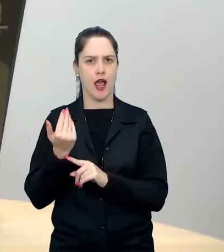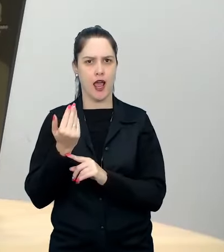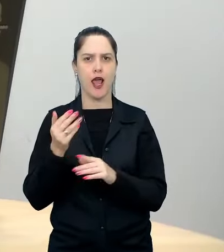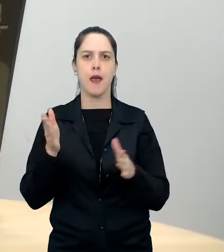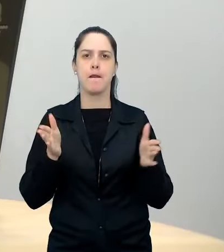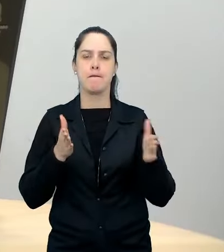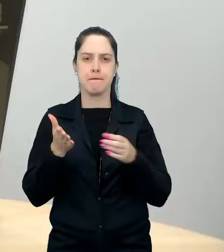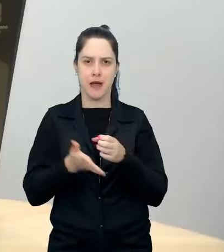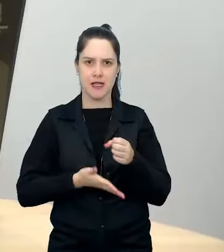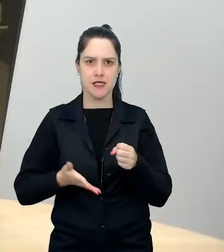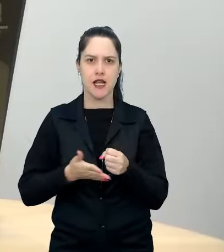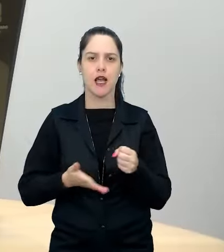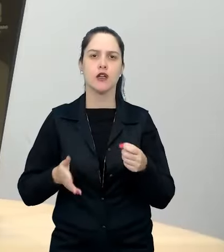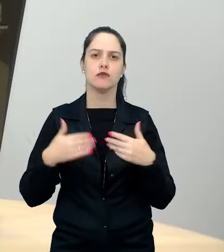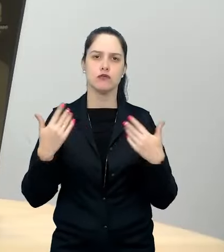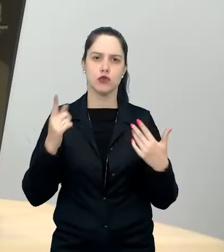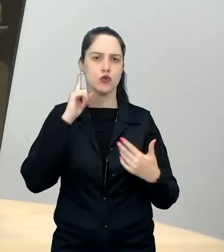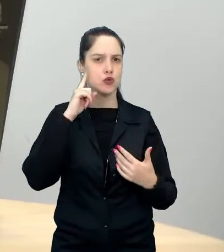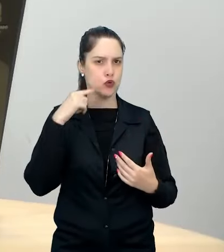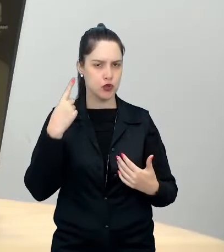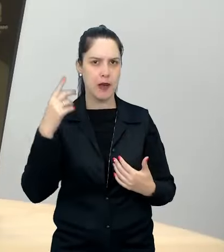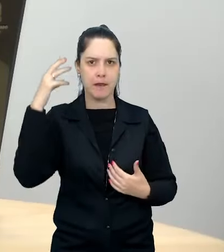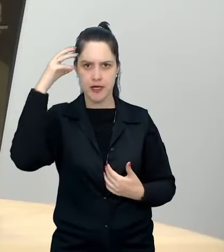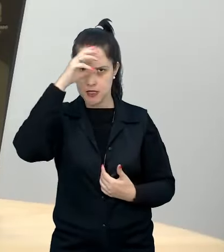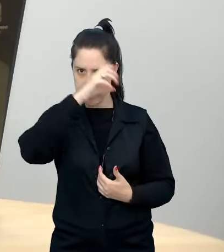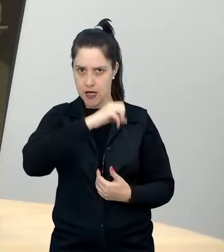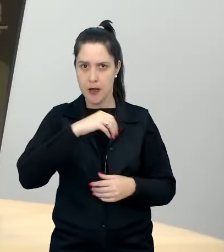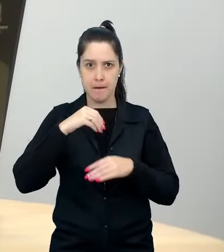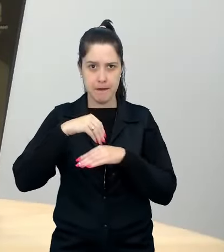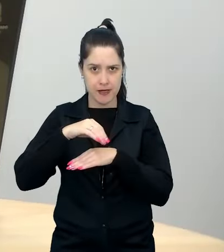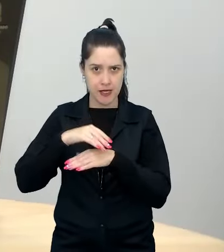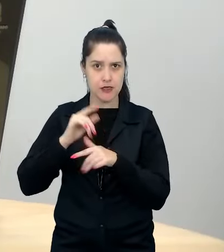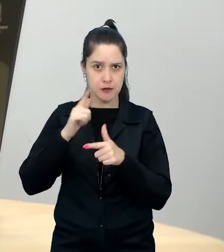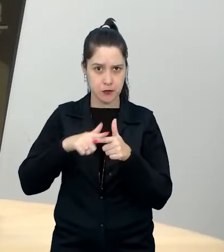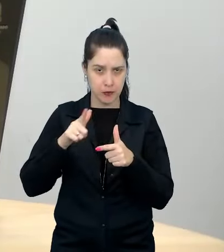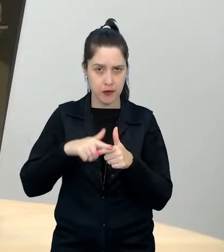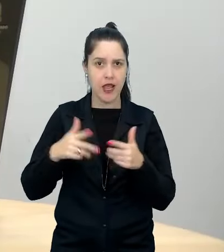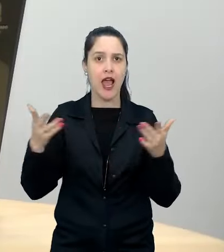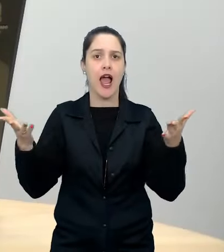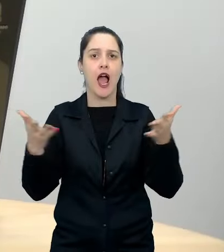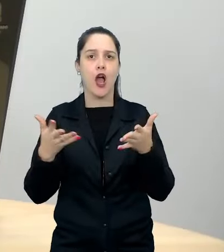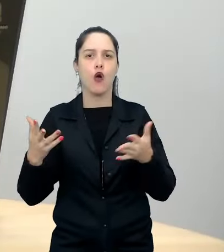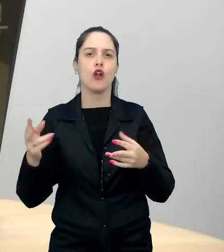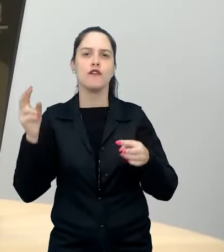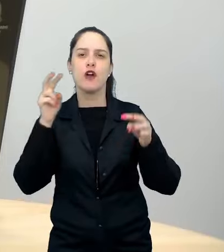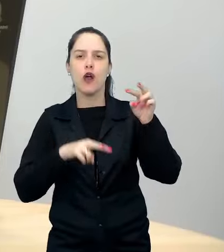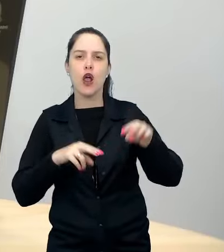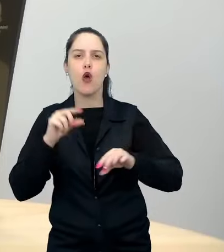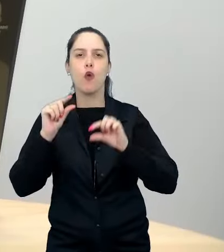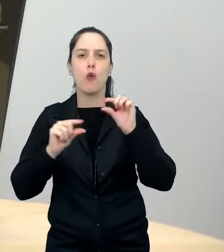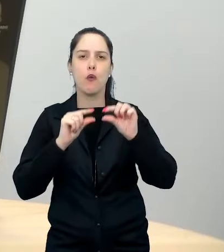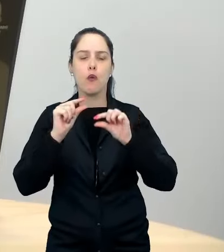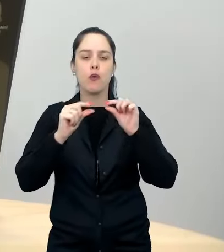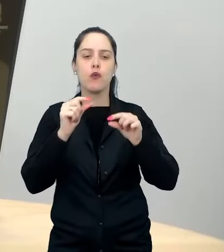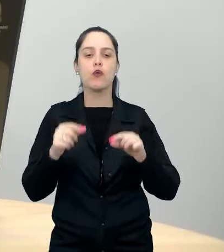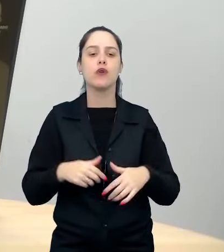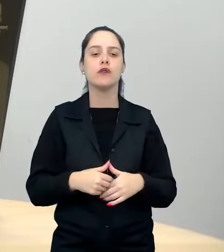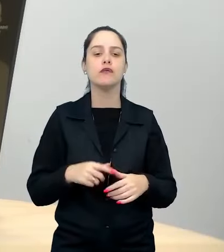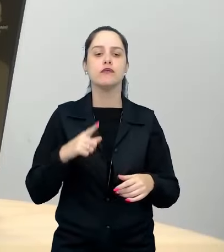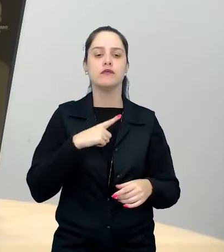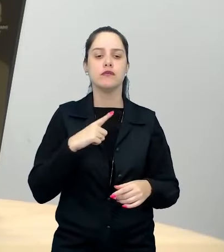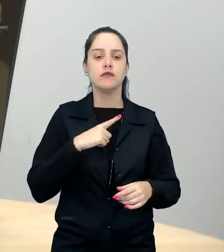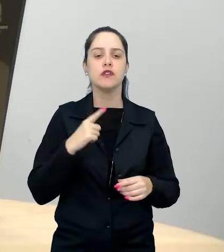baseadas em problema, né? Metodologia ativa, aprendizagem baseada em problemas. Agora, a gente vai olhar um pouquinho o ensino híbrido e a